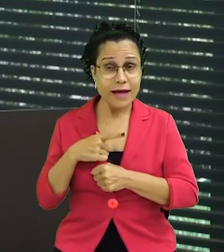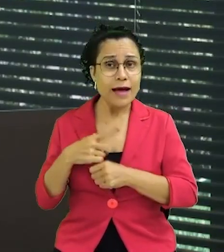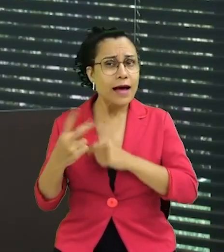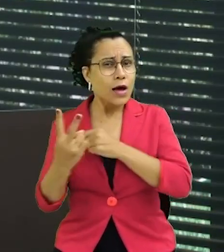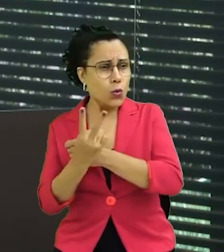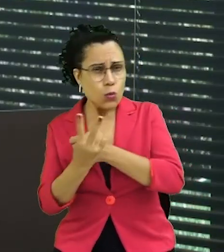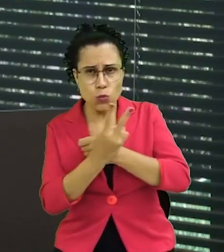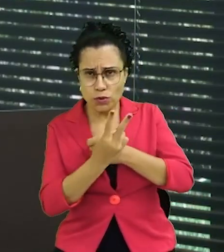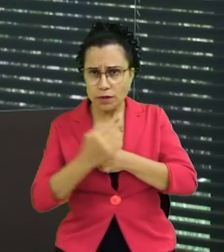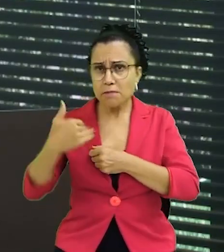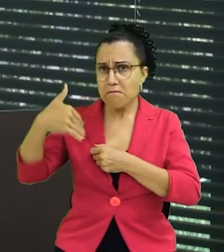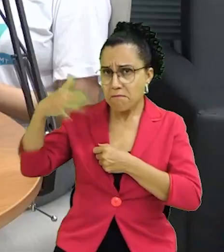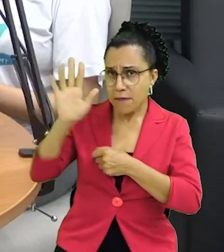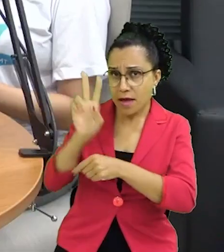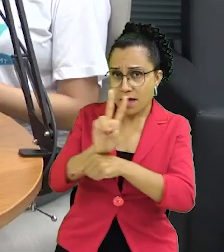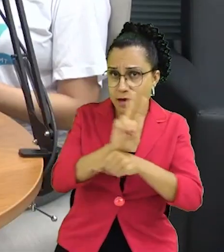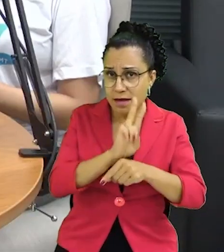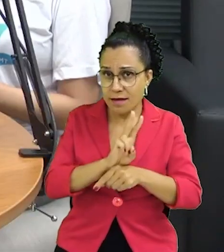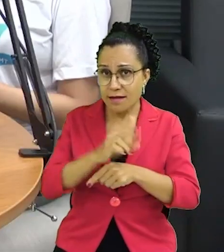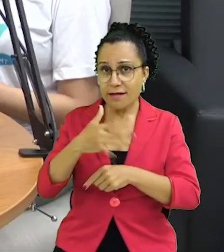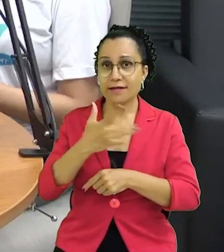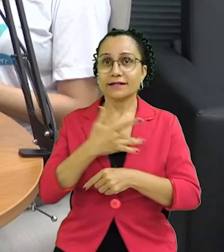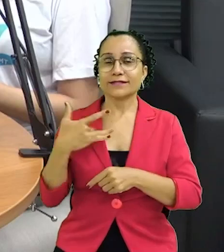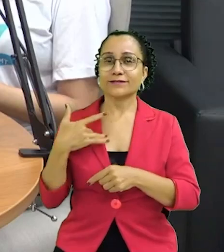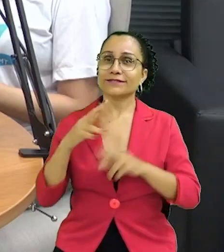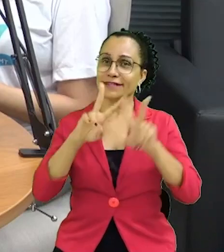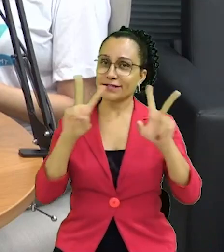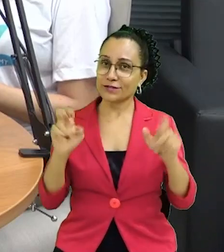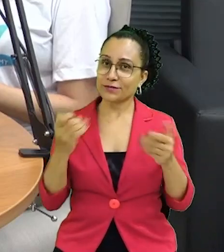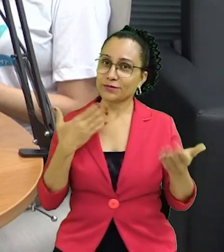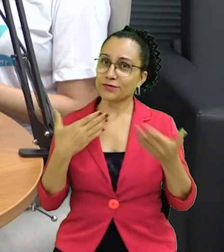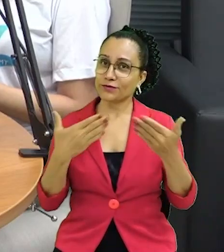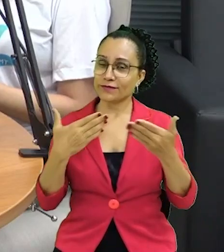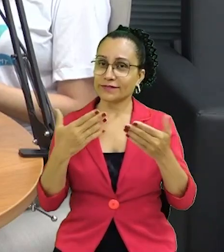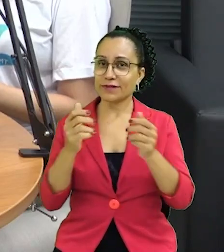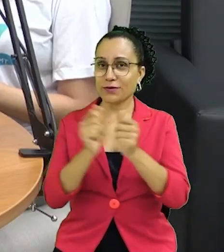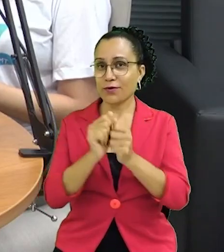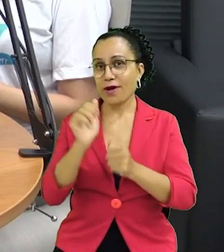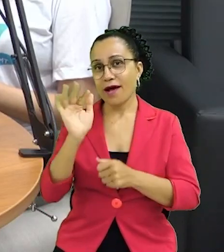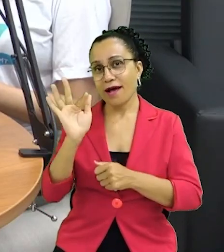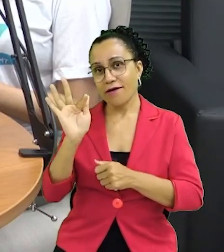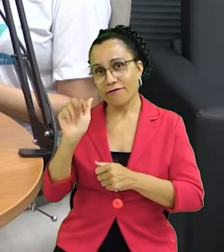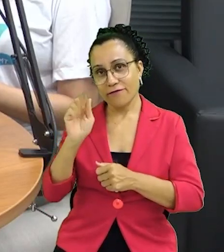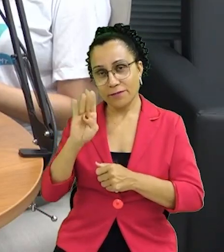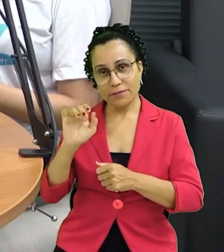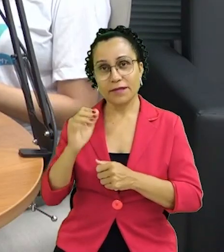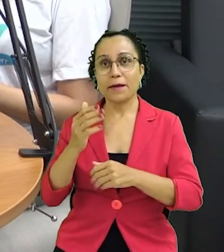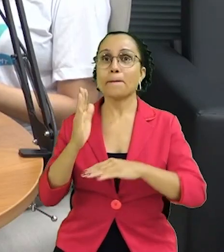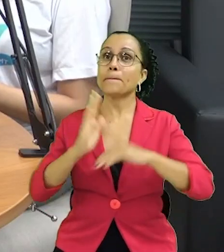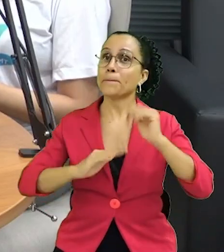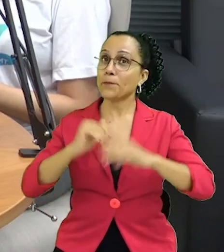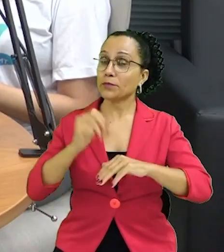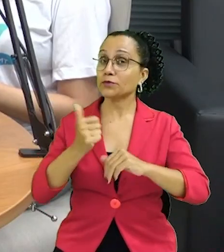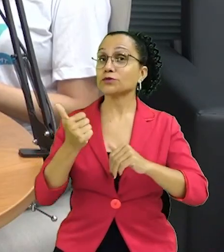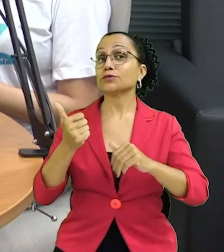nossa saúde? É sobre isso que eu vou conversar hoje aqui com a Fabi Moraes, que é profissional de educação